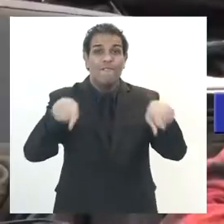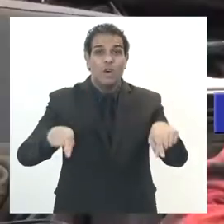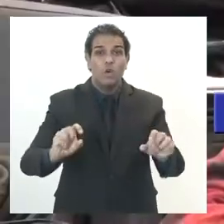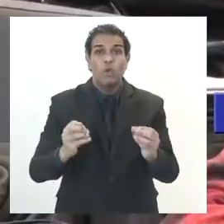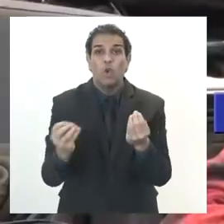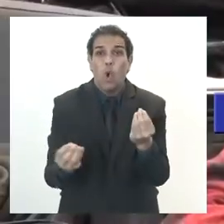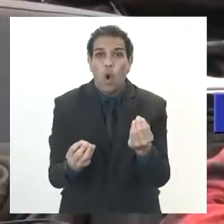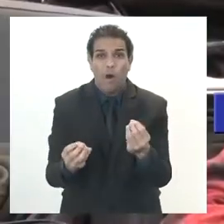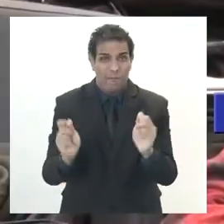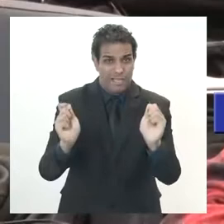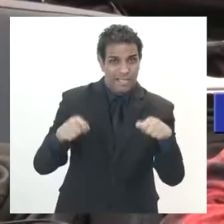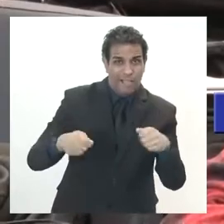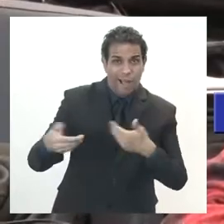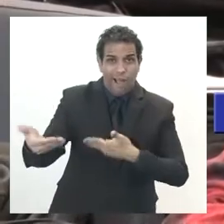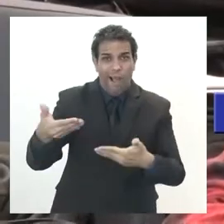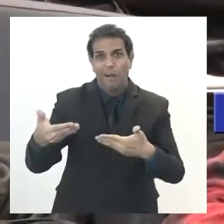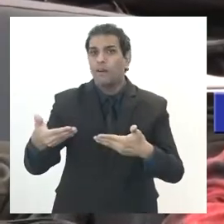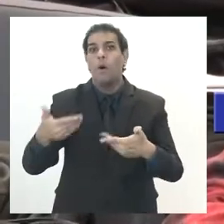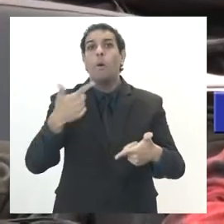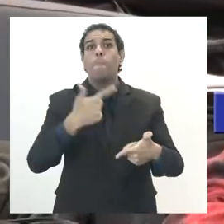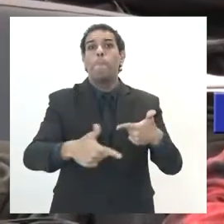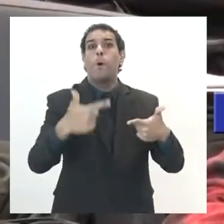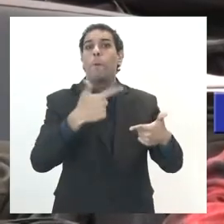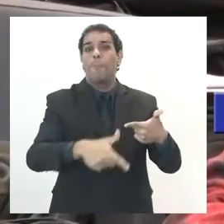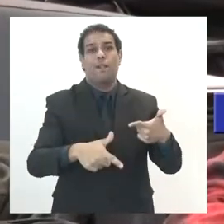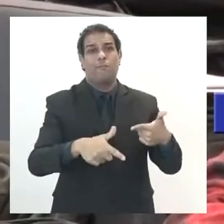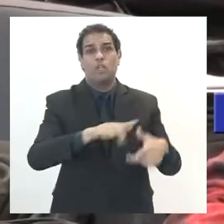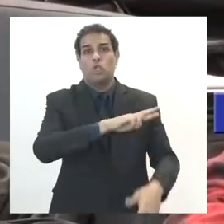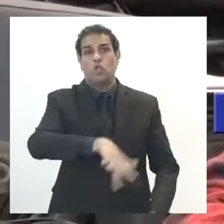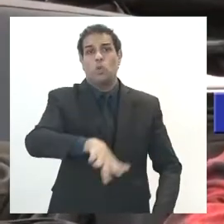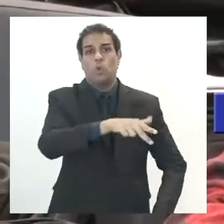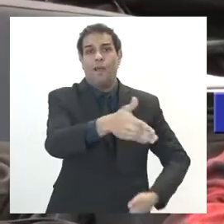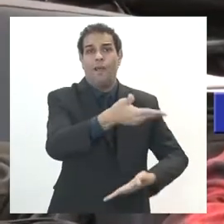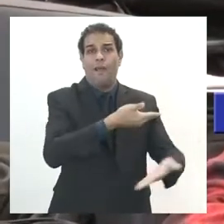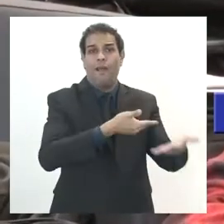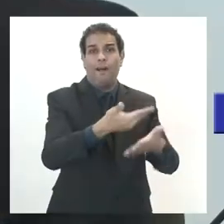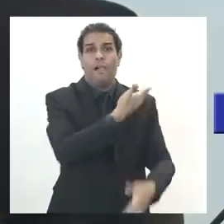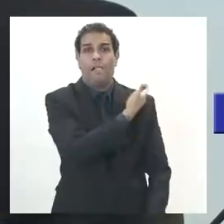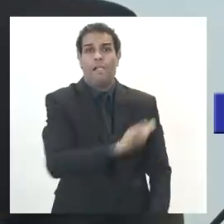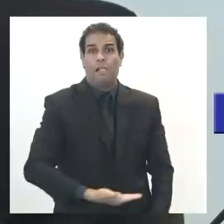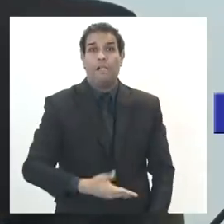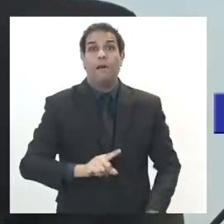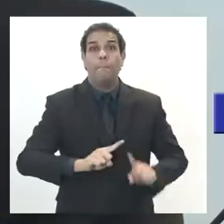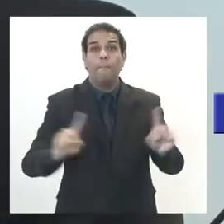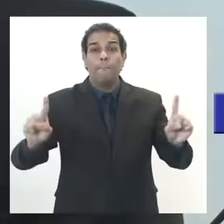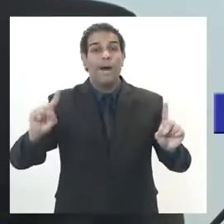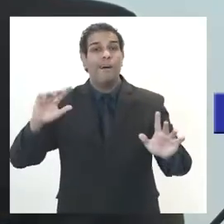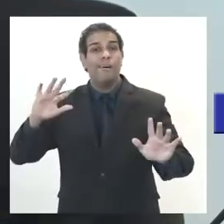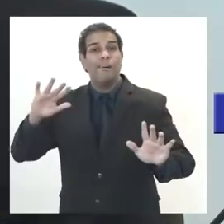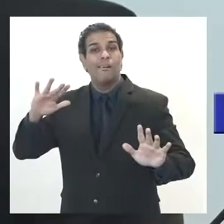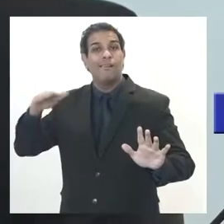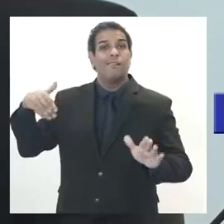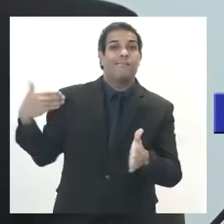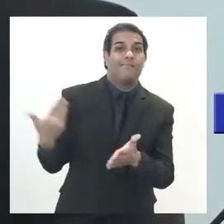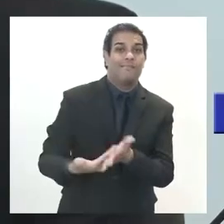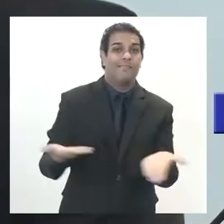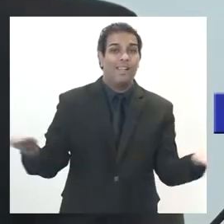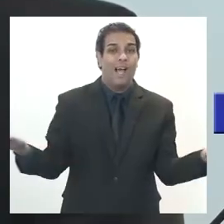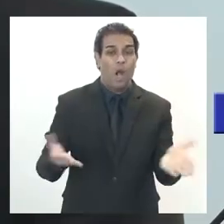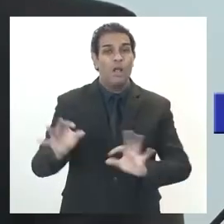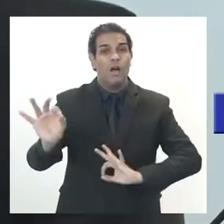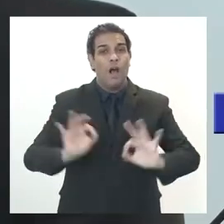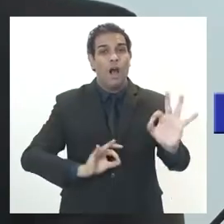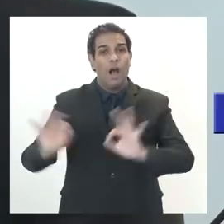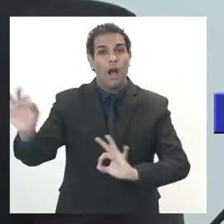lá não tem como você atendido então o problema não é o serviço público O problema é aquele que a gente está construindo e estado quem está organizando